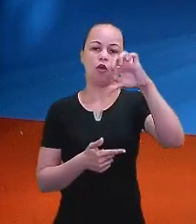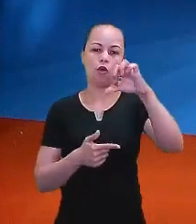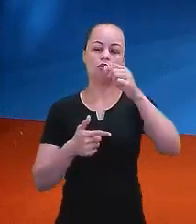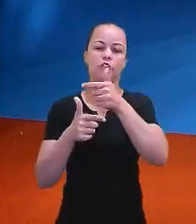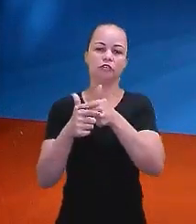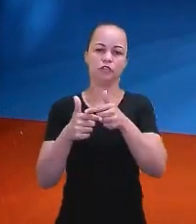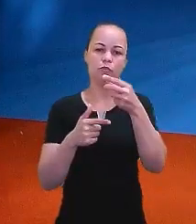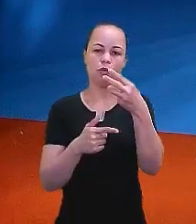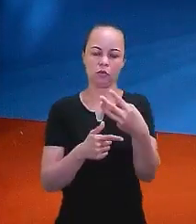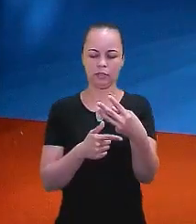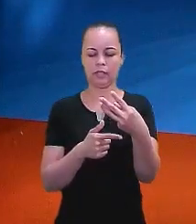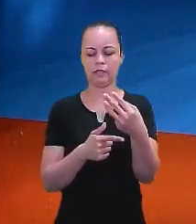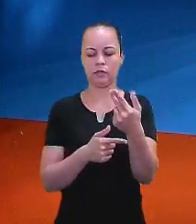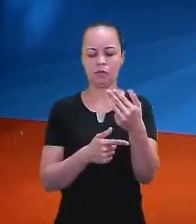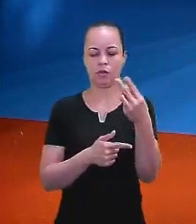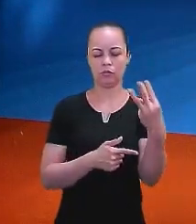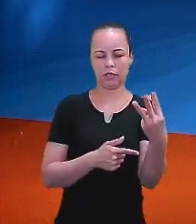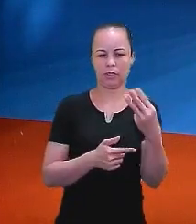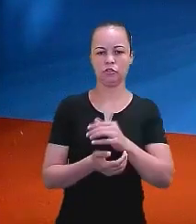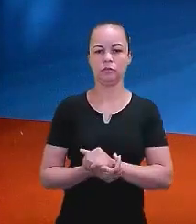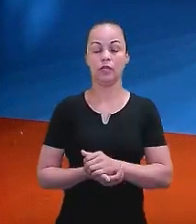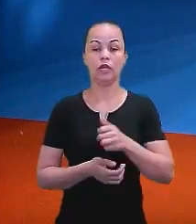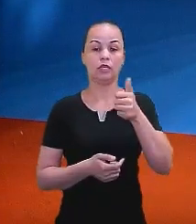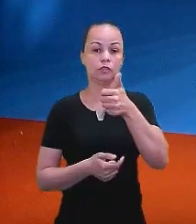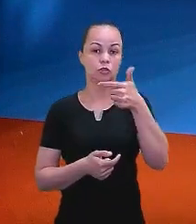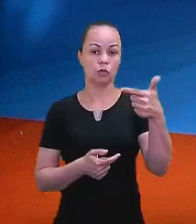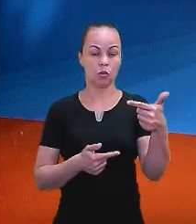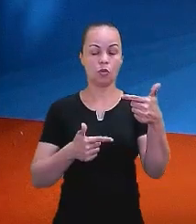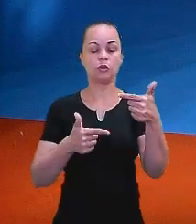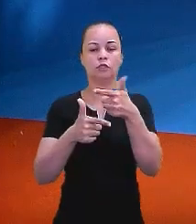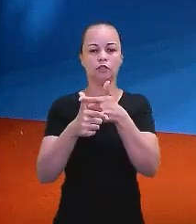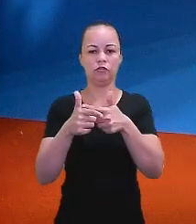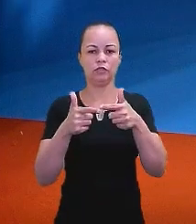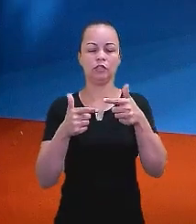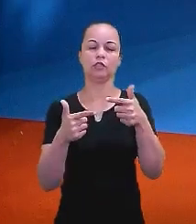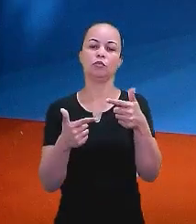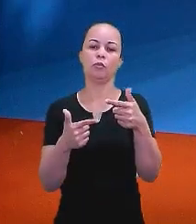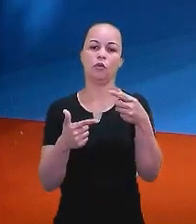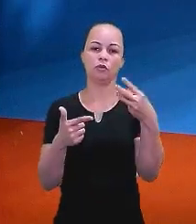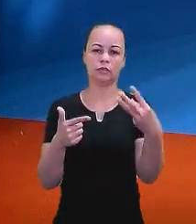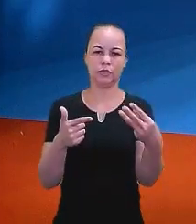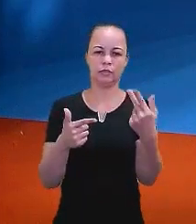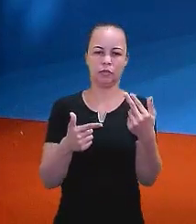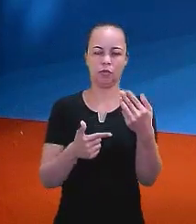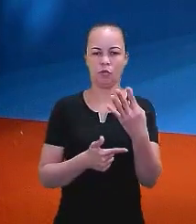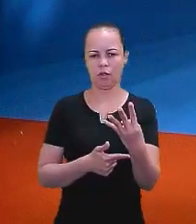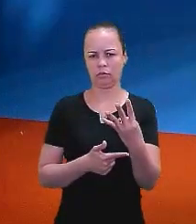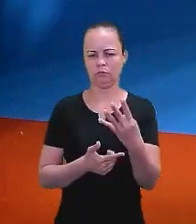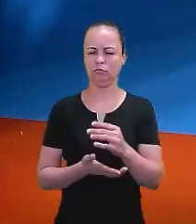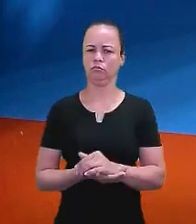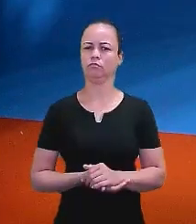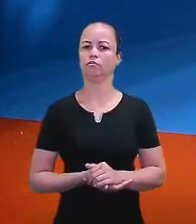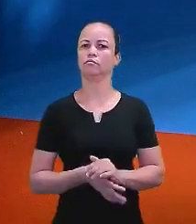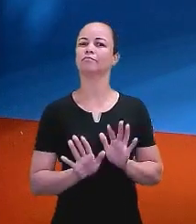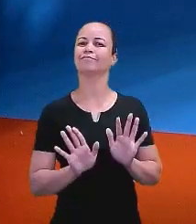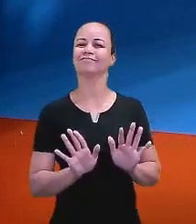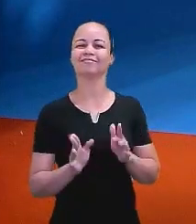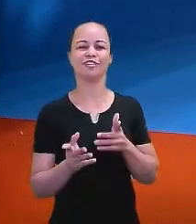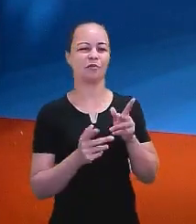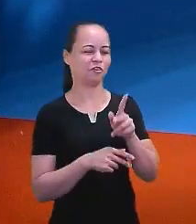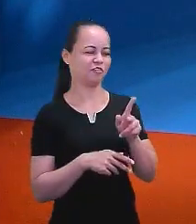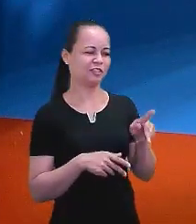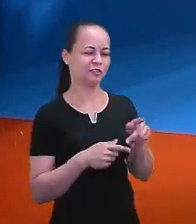vai dar 3. 12 dividido por 3 vai dar 4. Ô, professora, eu acho que a senhora já chegou na resposta. Não era o que eu queria que